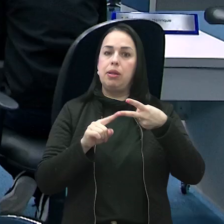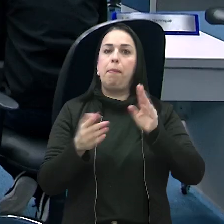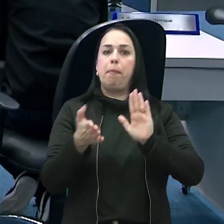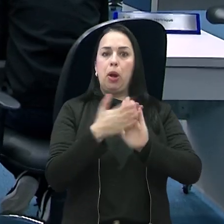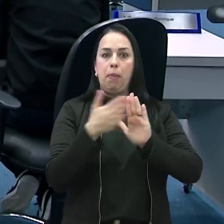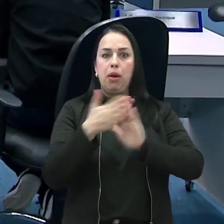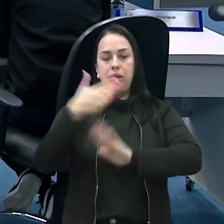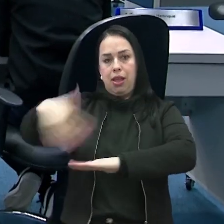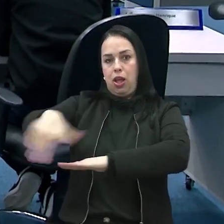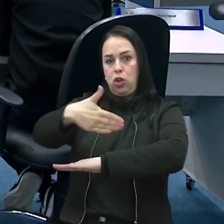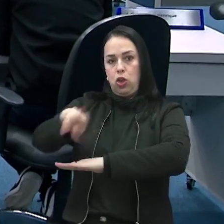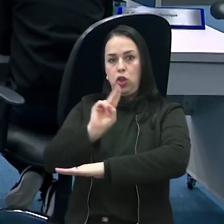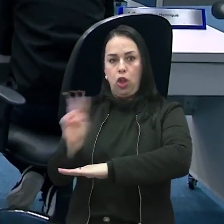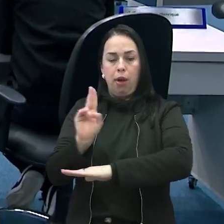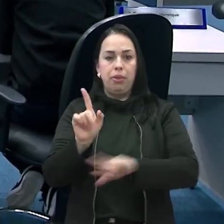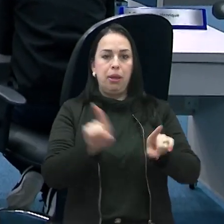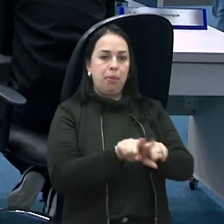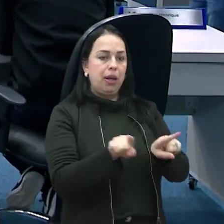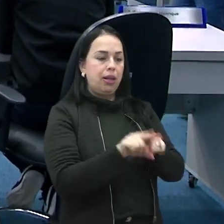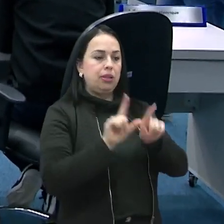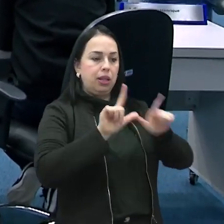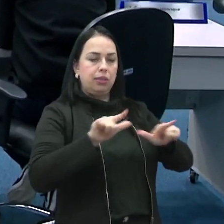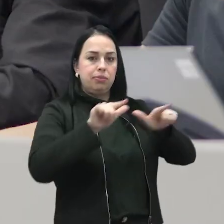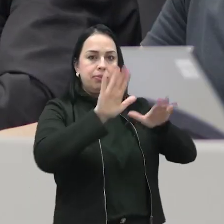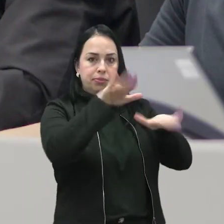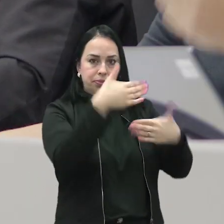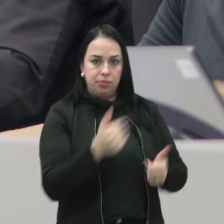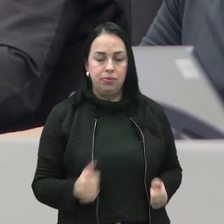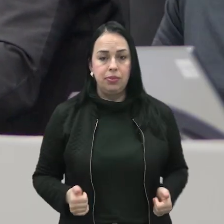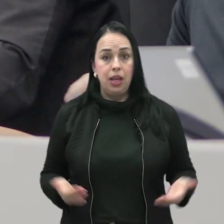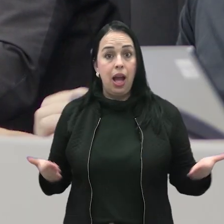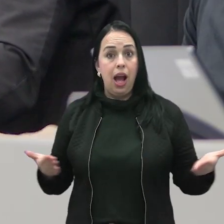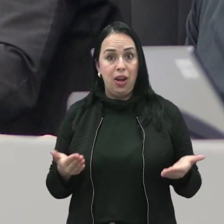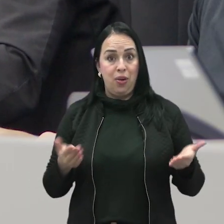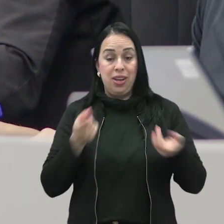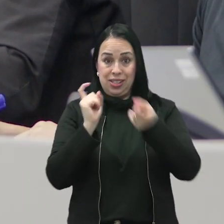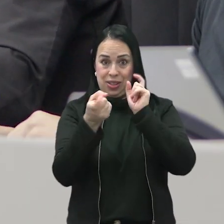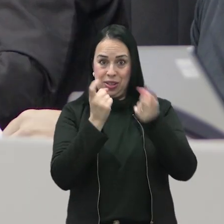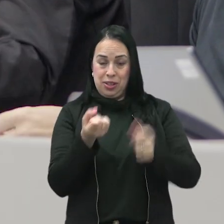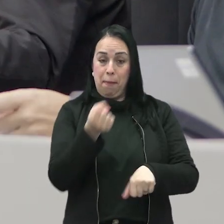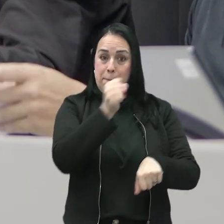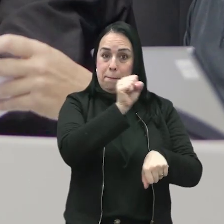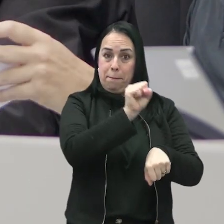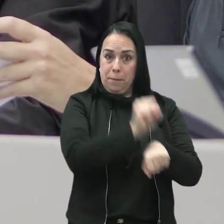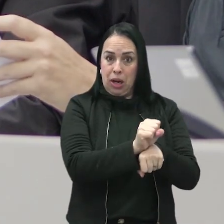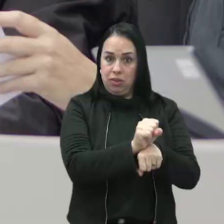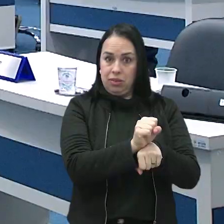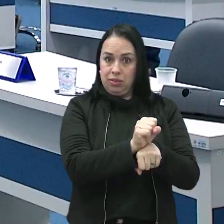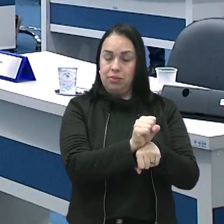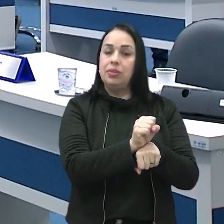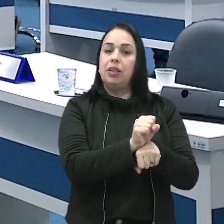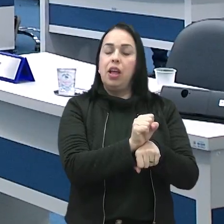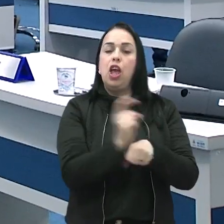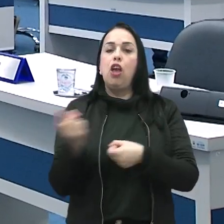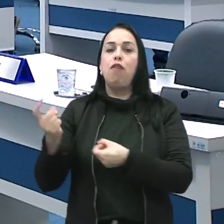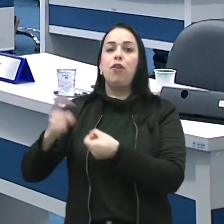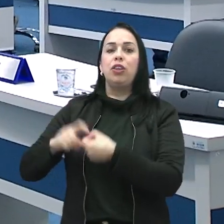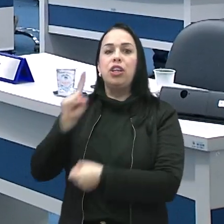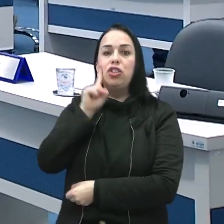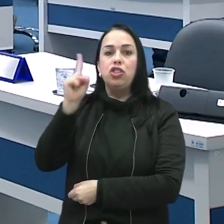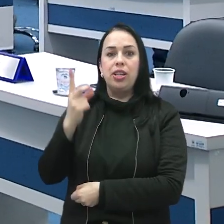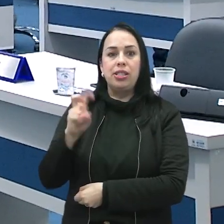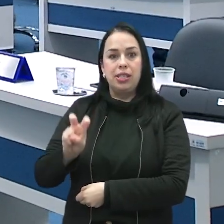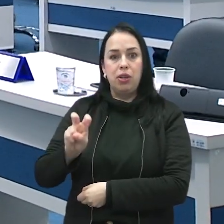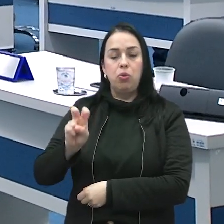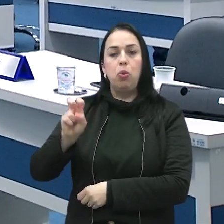para denominação de ruas e concessão de honrarias. Agora, com o recesso parlamentar, as sessões ordinárias terão uma pausa e retornam no